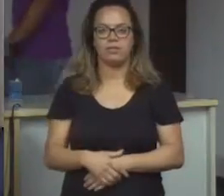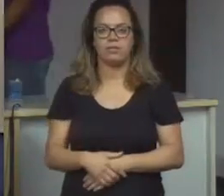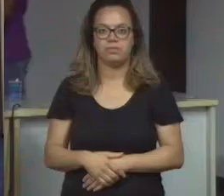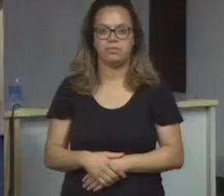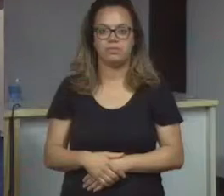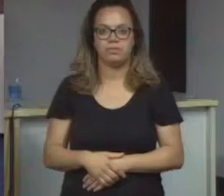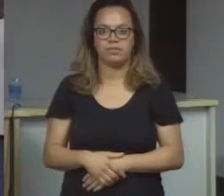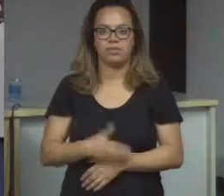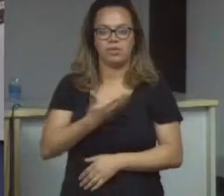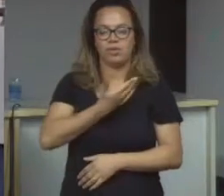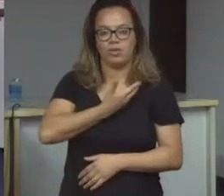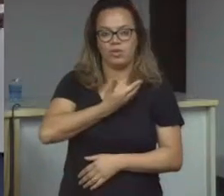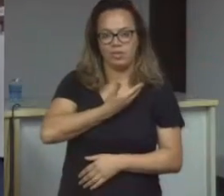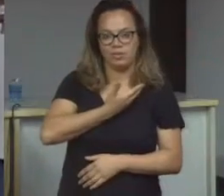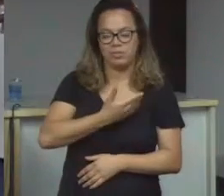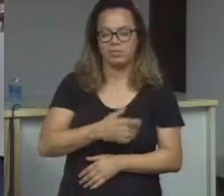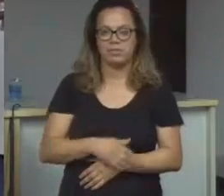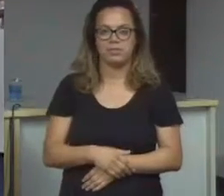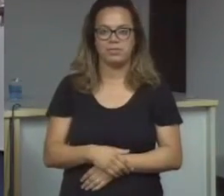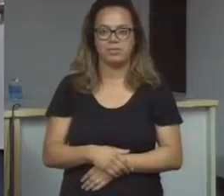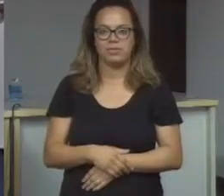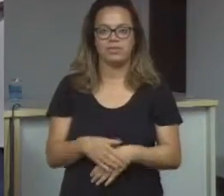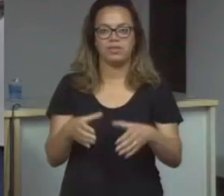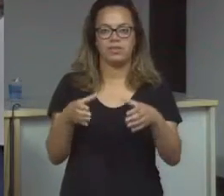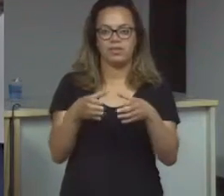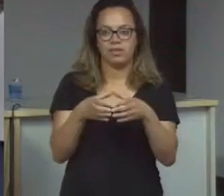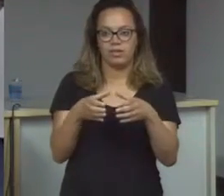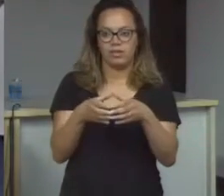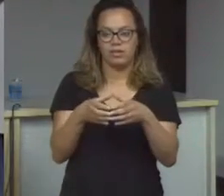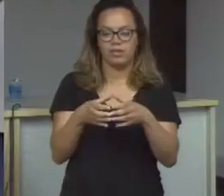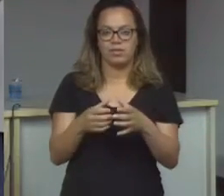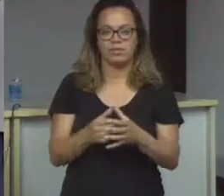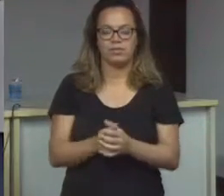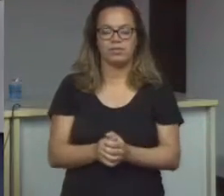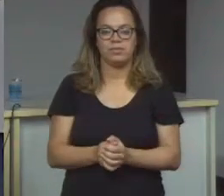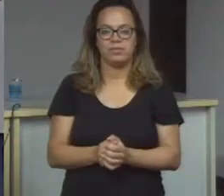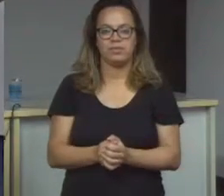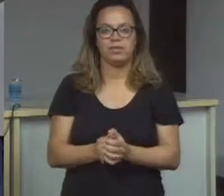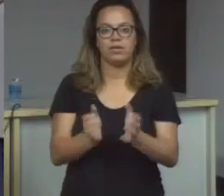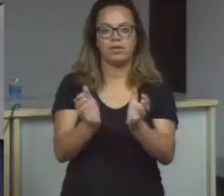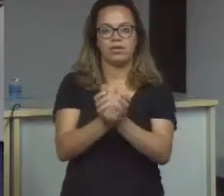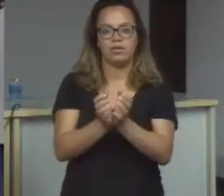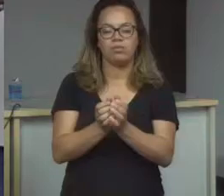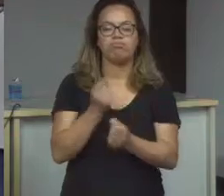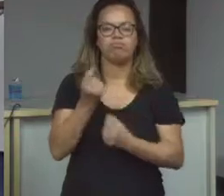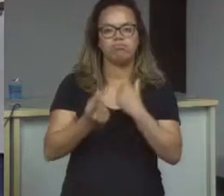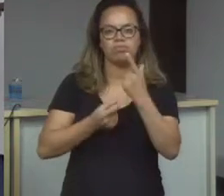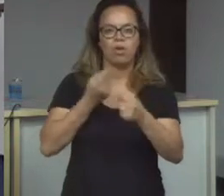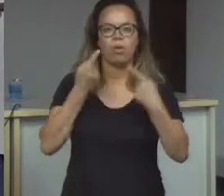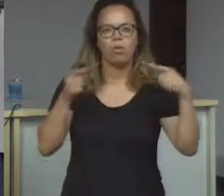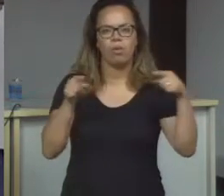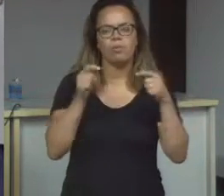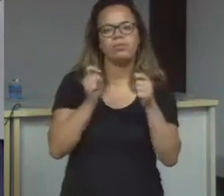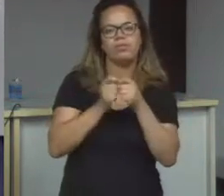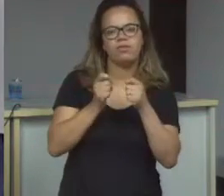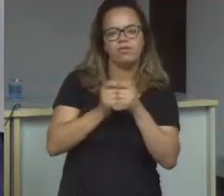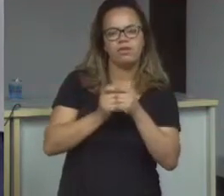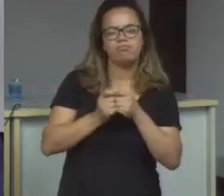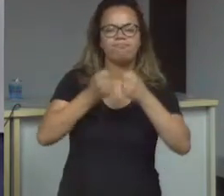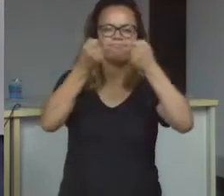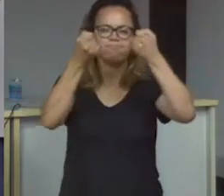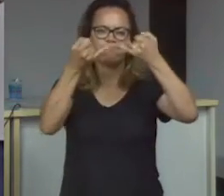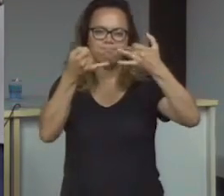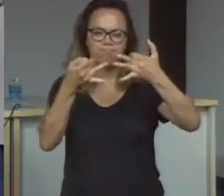Com os nossos camaradas aí da nossa ocupação. E assim, eu faço algumas músicas, né? Assim, contando a